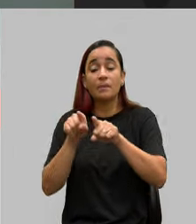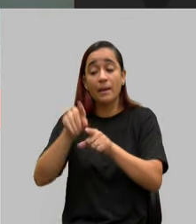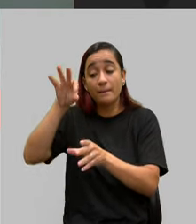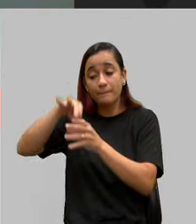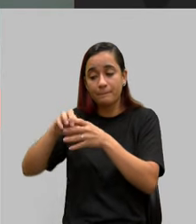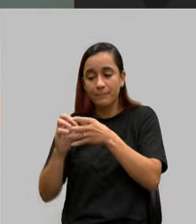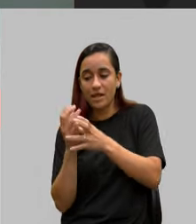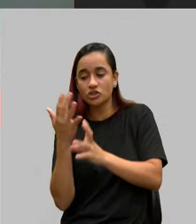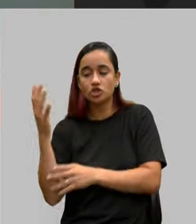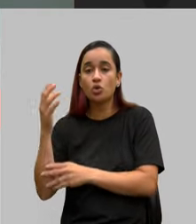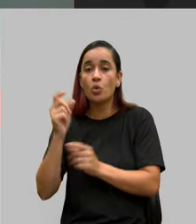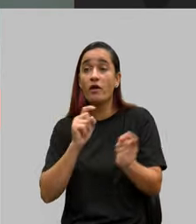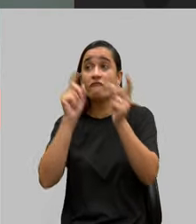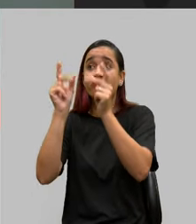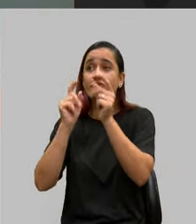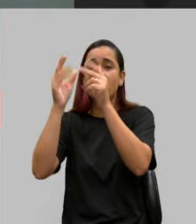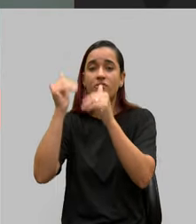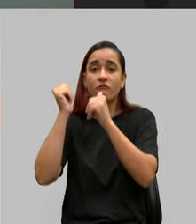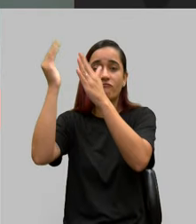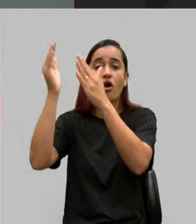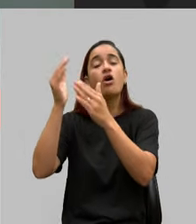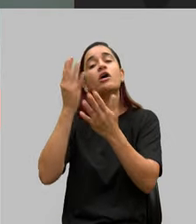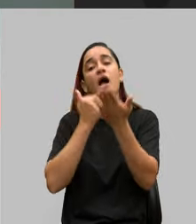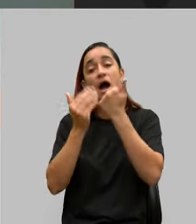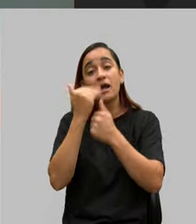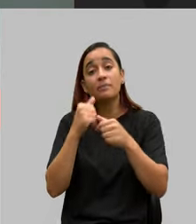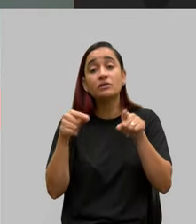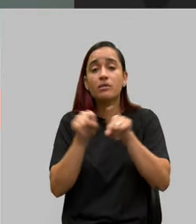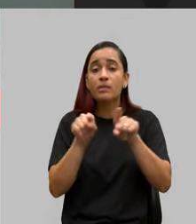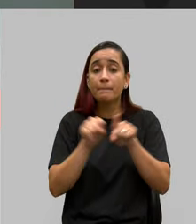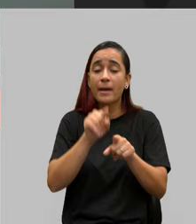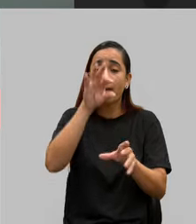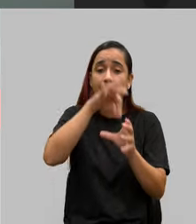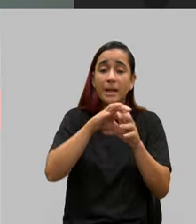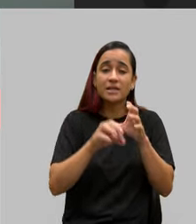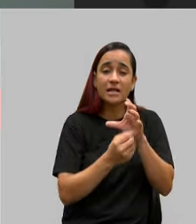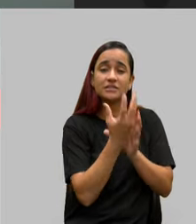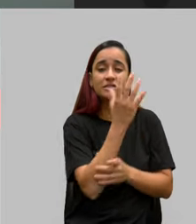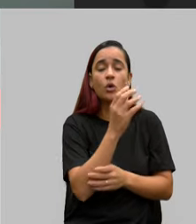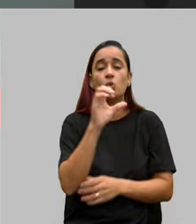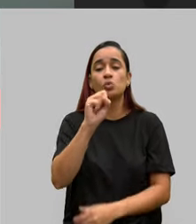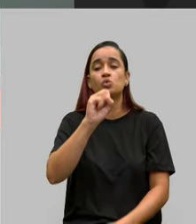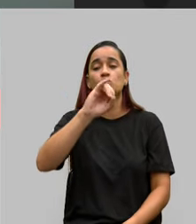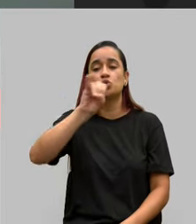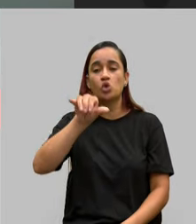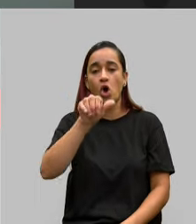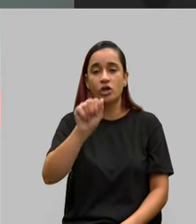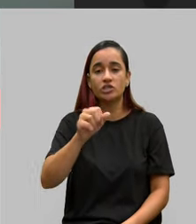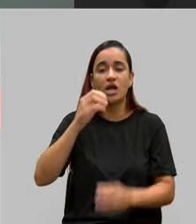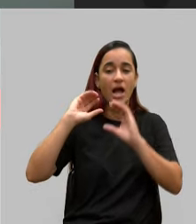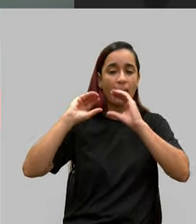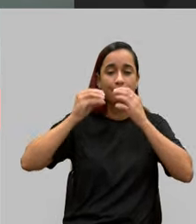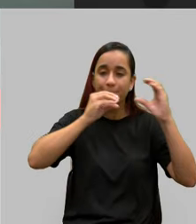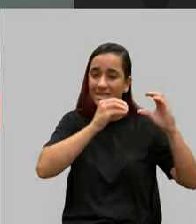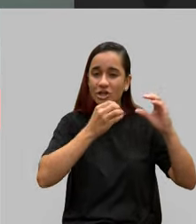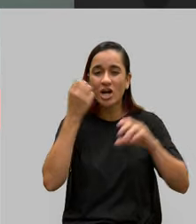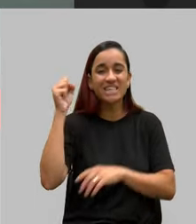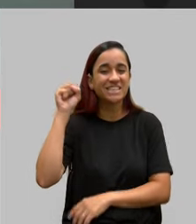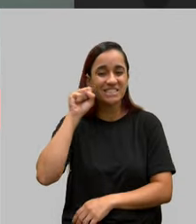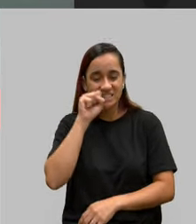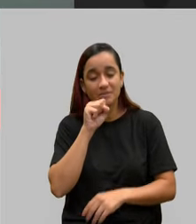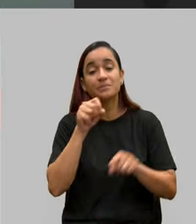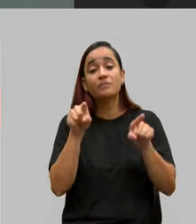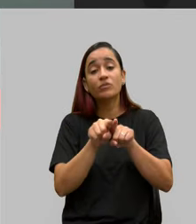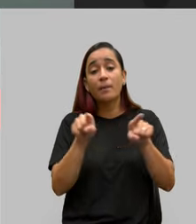alimentos e também na monocultura com plantação de soja milho cana de açúcar e o cânhamo seria uma excelente opção para